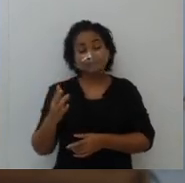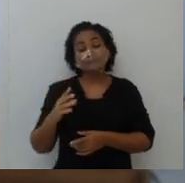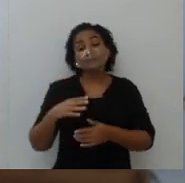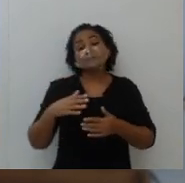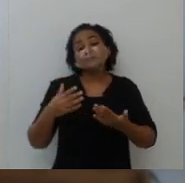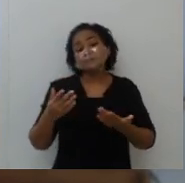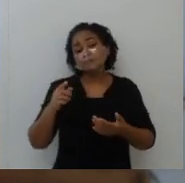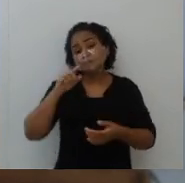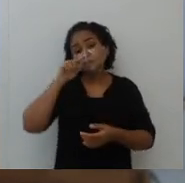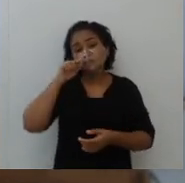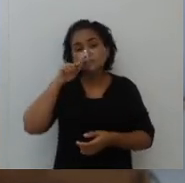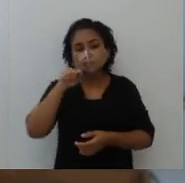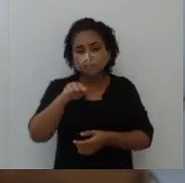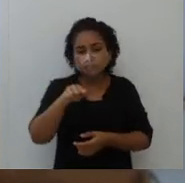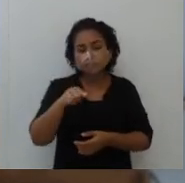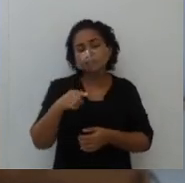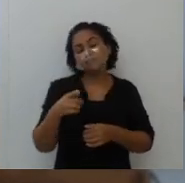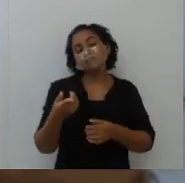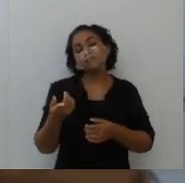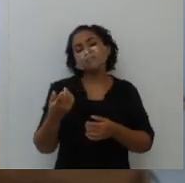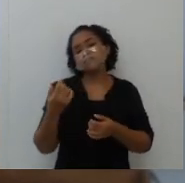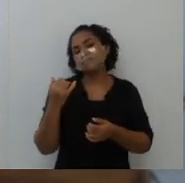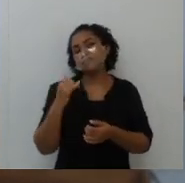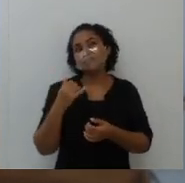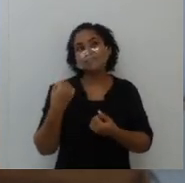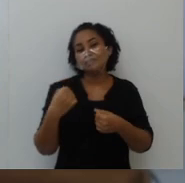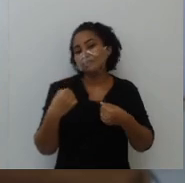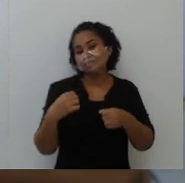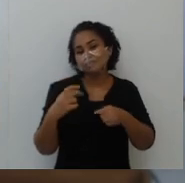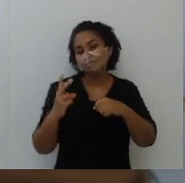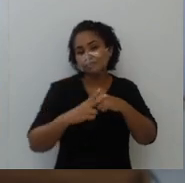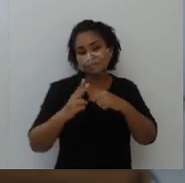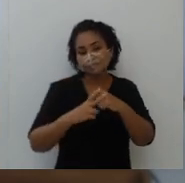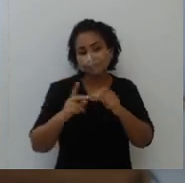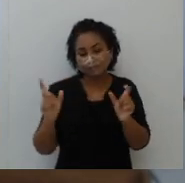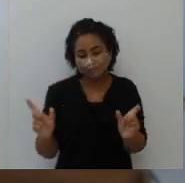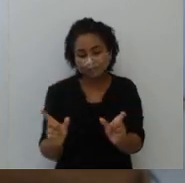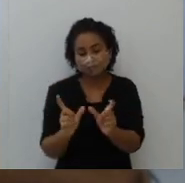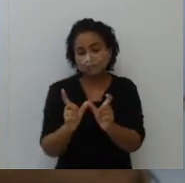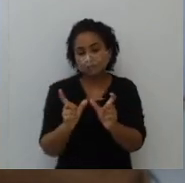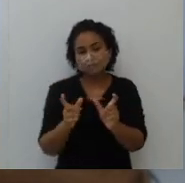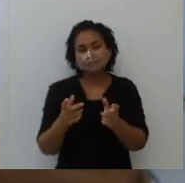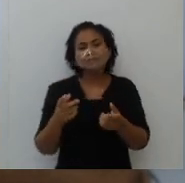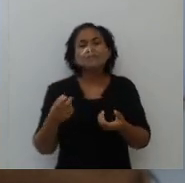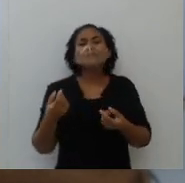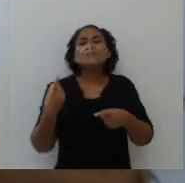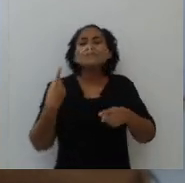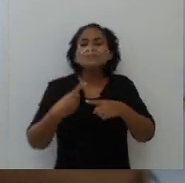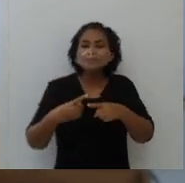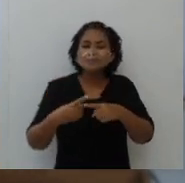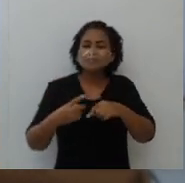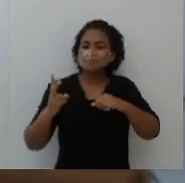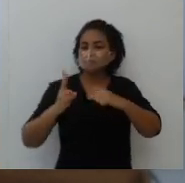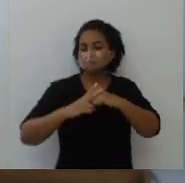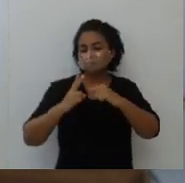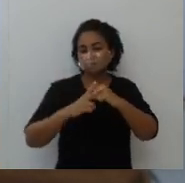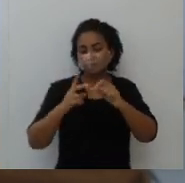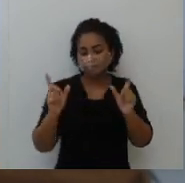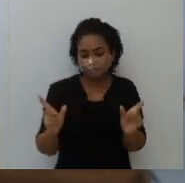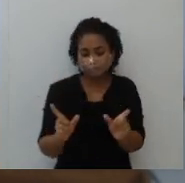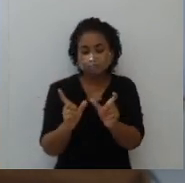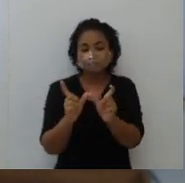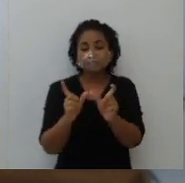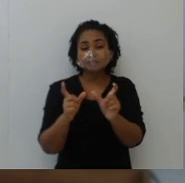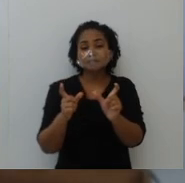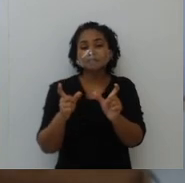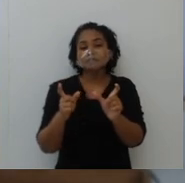usa verbo auxiliar. Ele não precisa desse verbo auxiliar. Por que a gente chama verbo auxiliar? Esse verbo auxiliar é para indicar